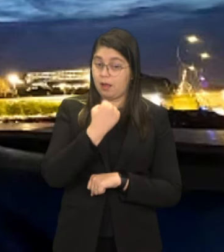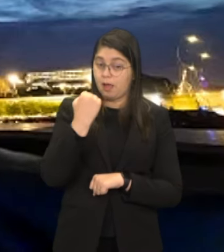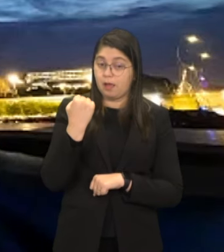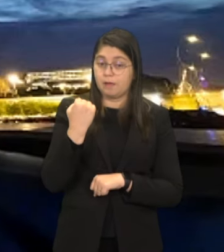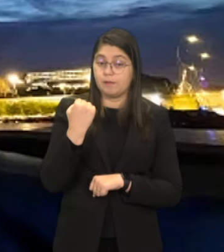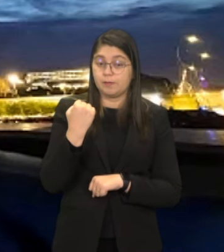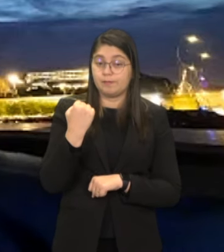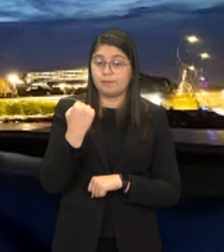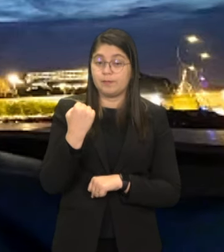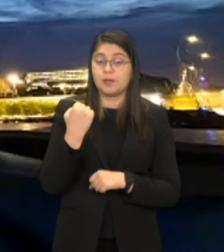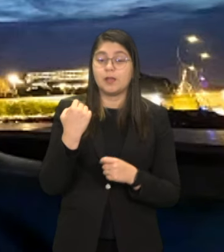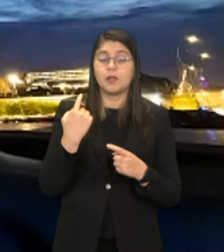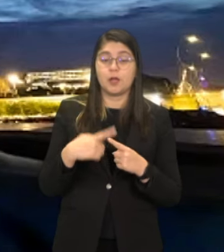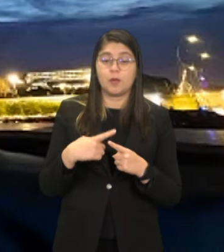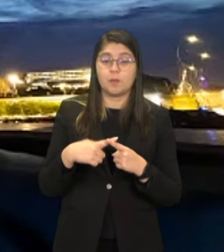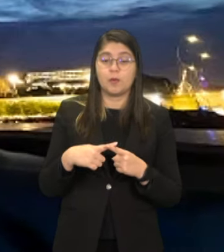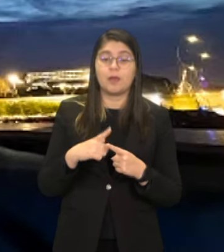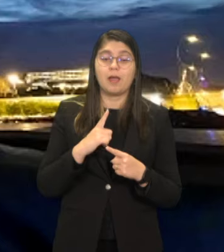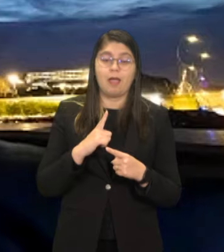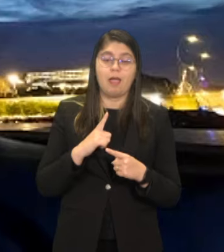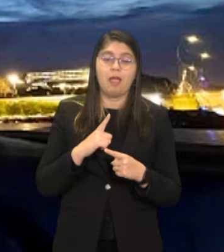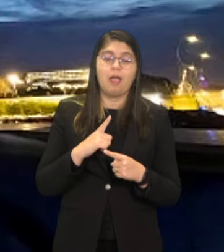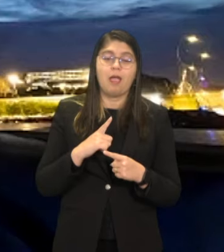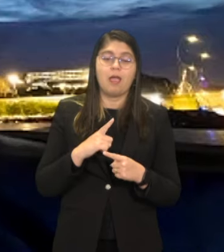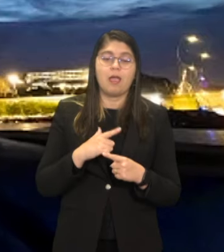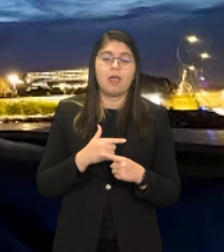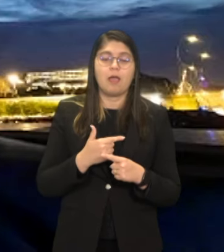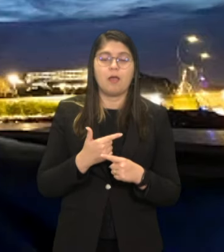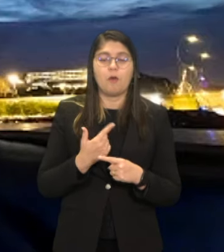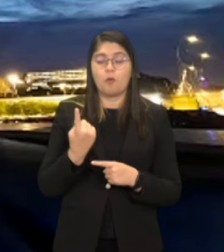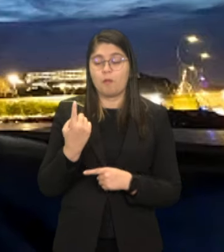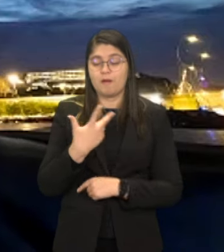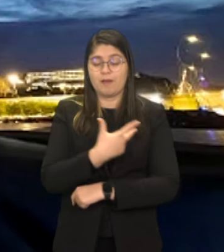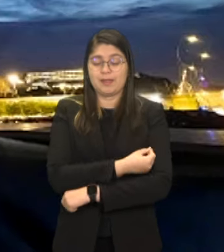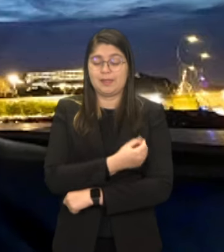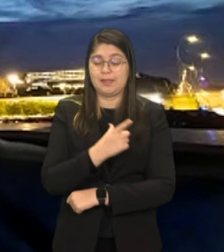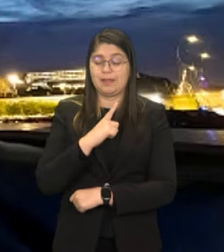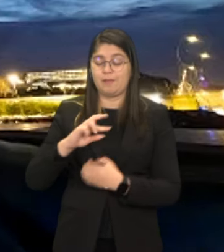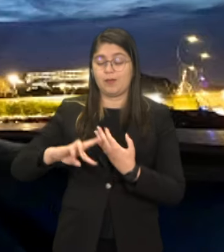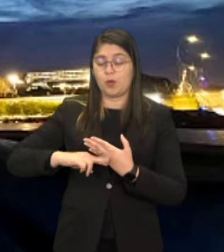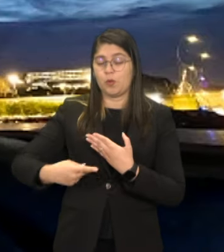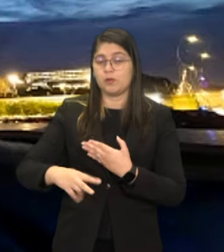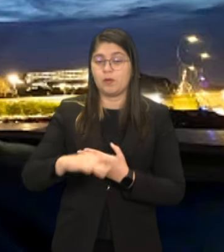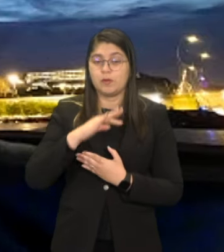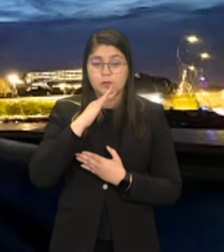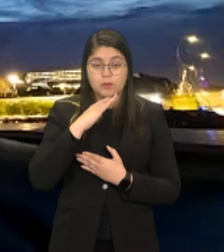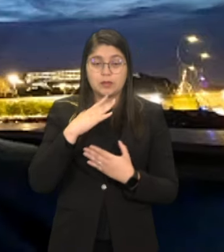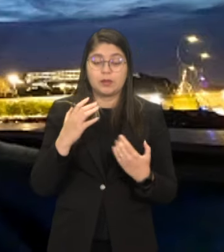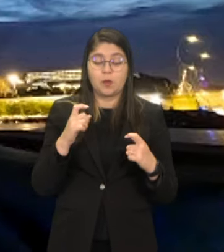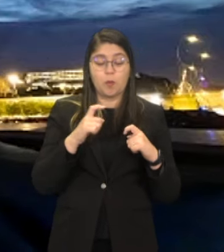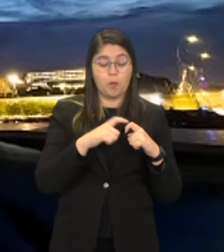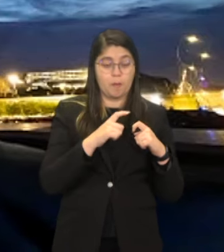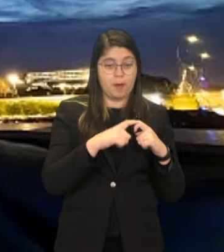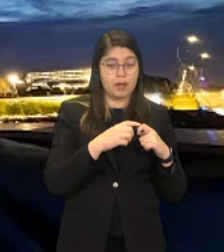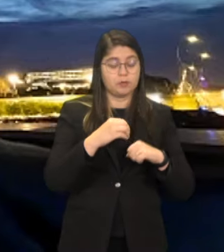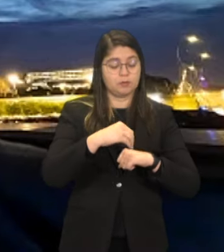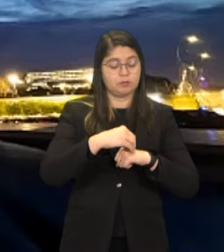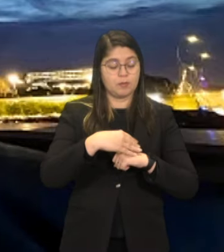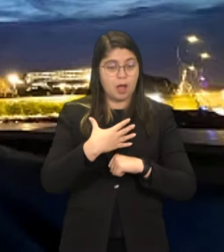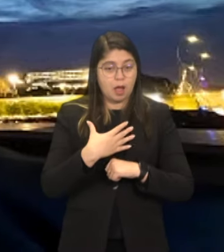das causas, possível reação a uma determinada vacina. Então, eventualmente, por recomendação médica,